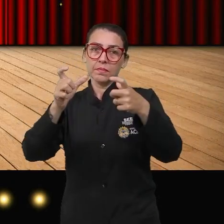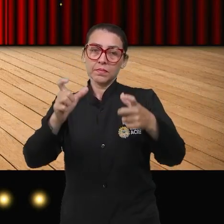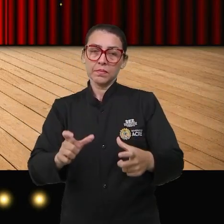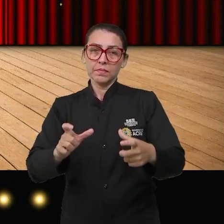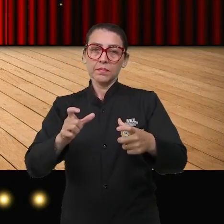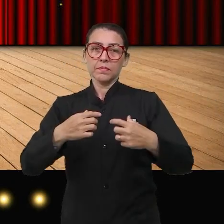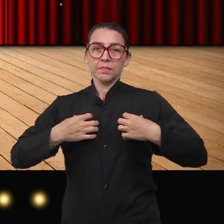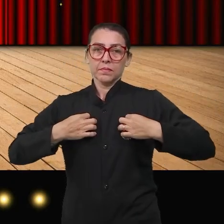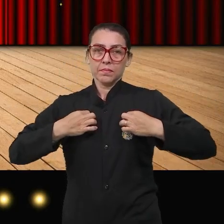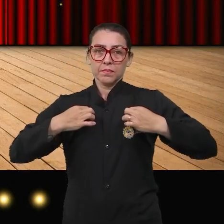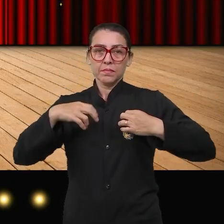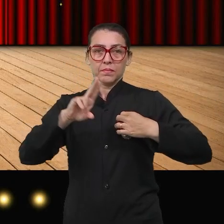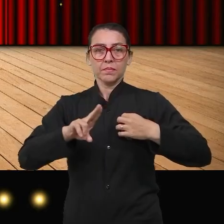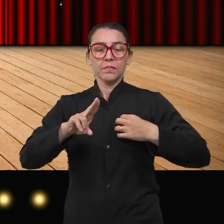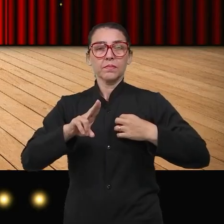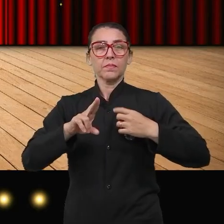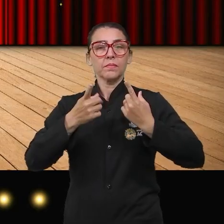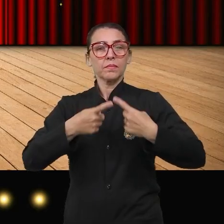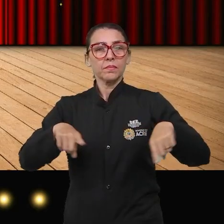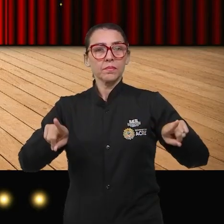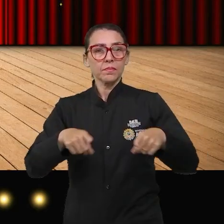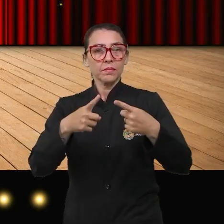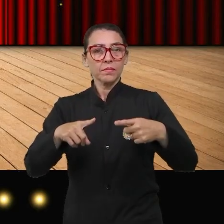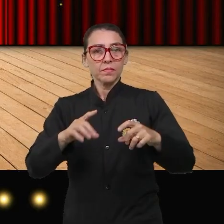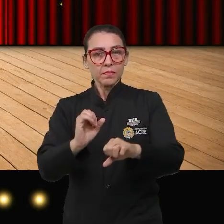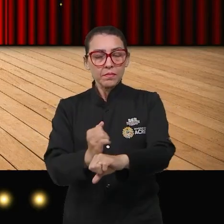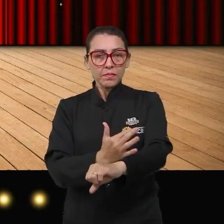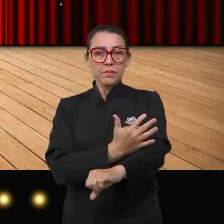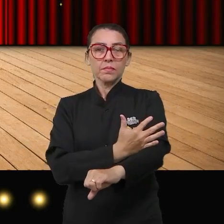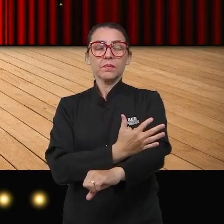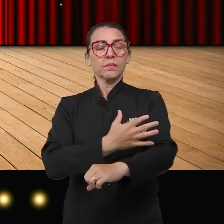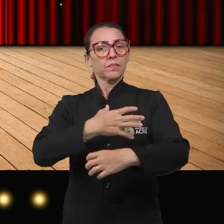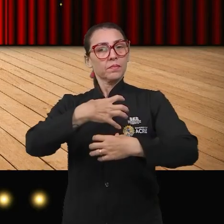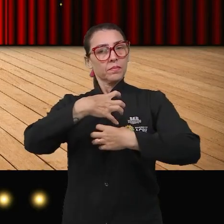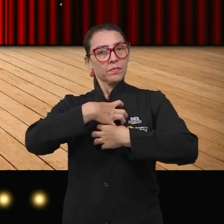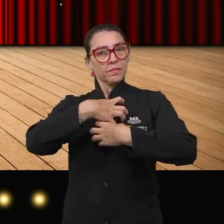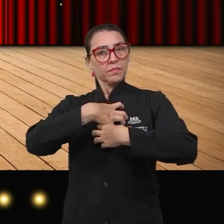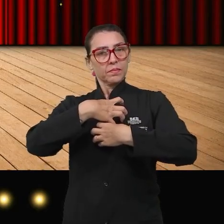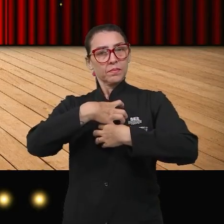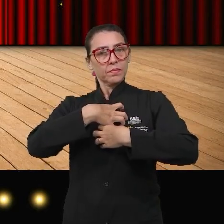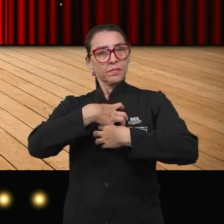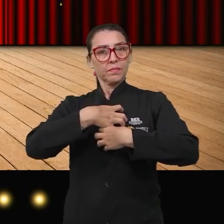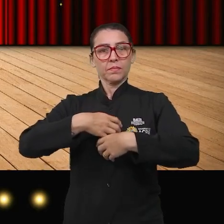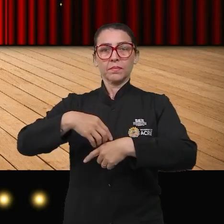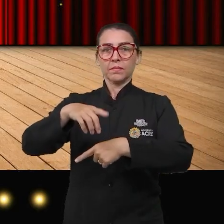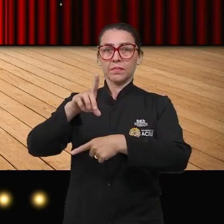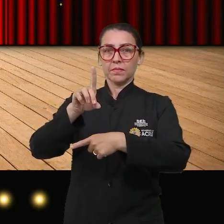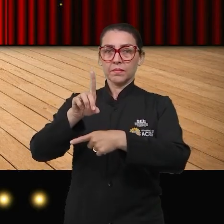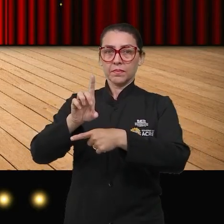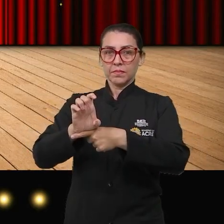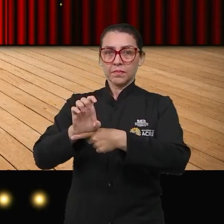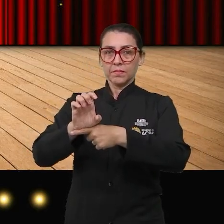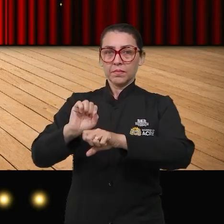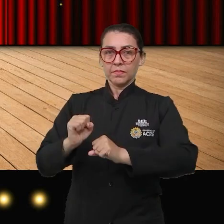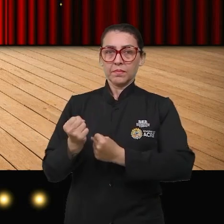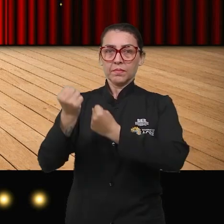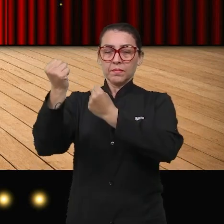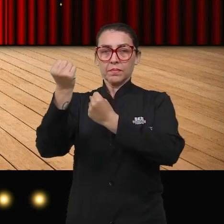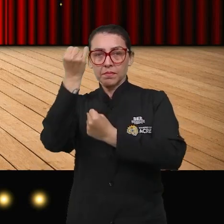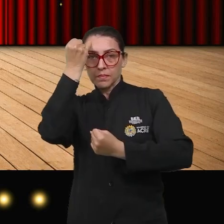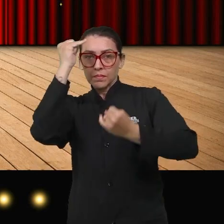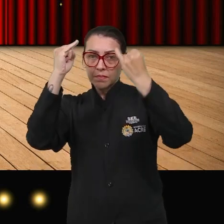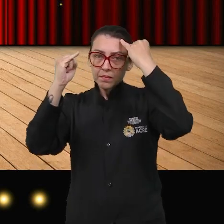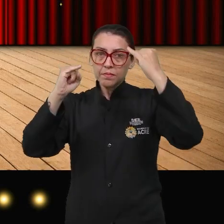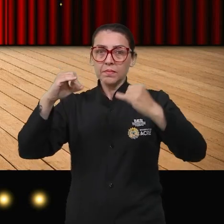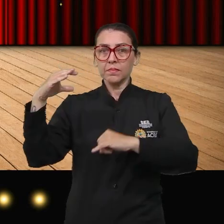D: espaço, figurino, trilha sonora, emoção e forma. E a letra E: